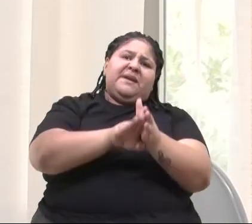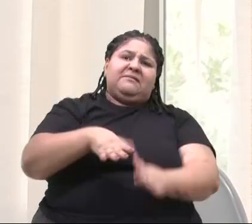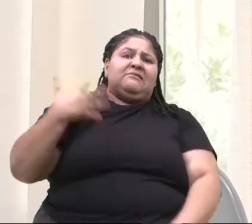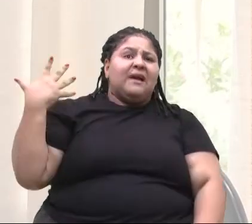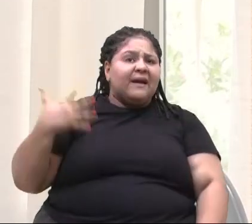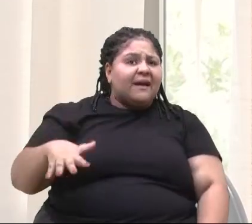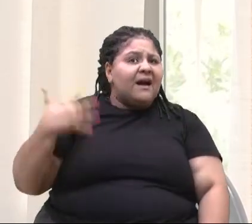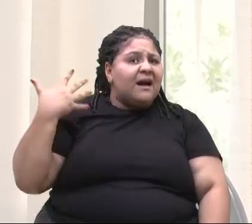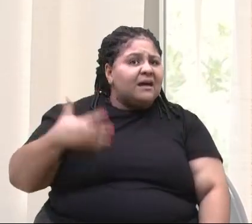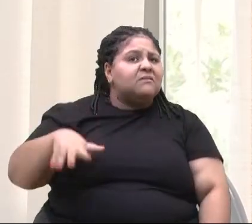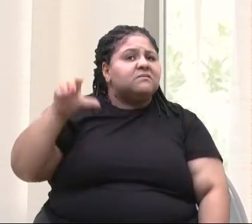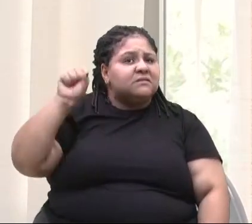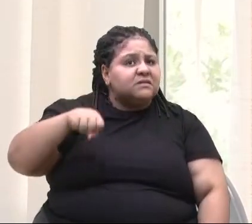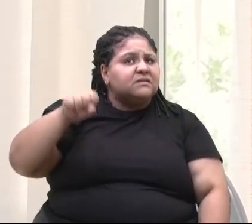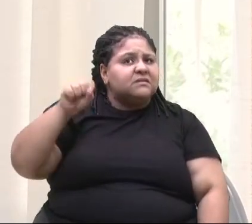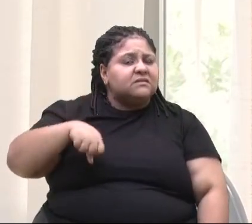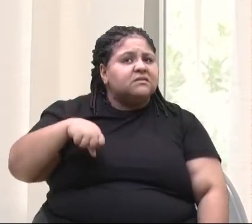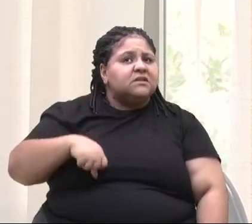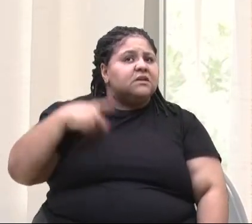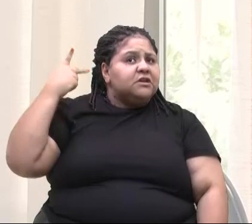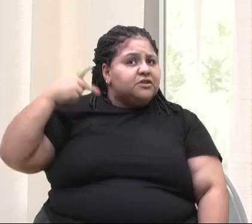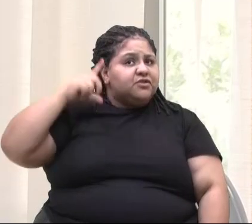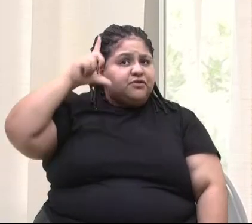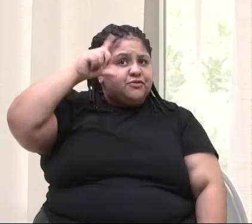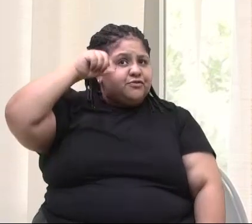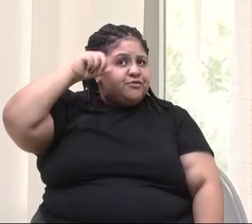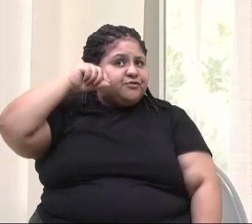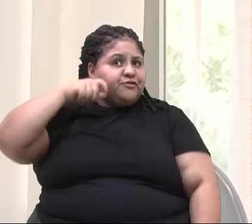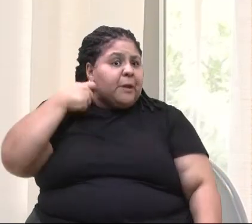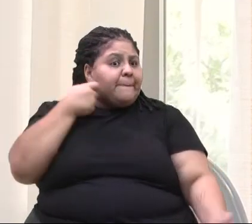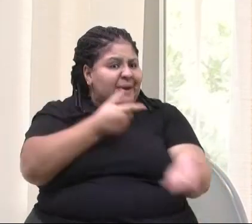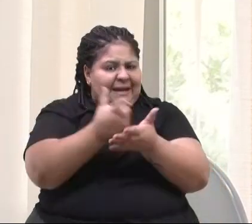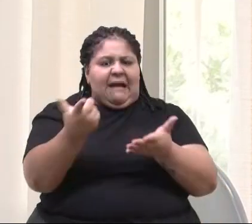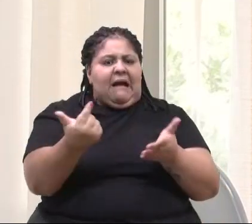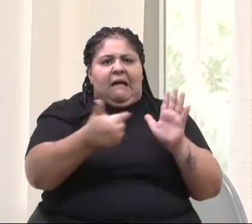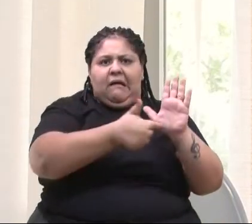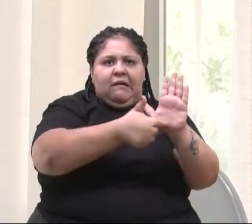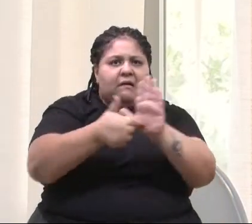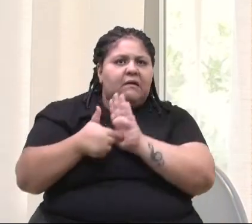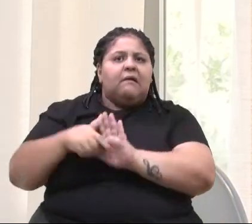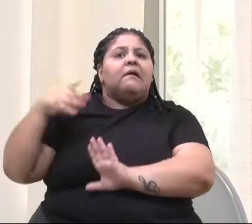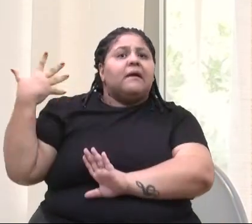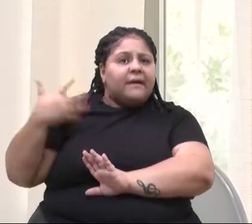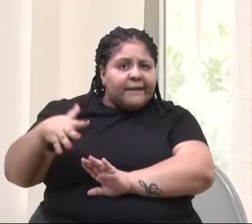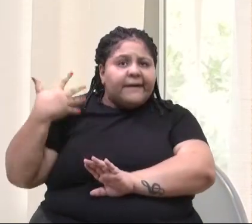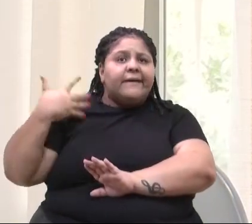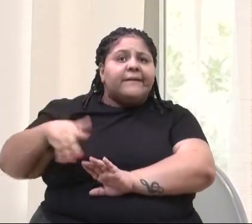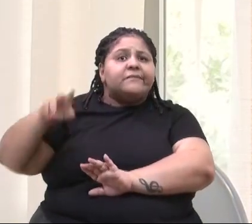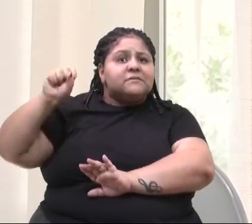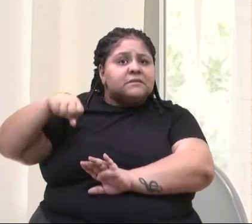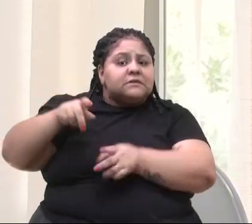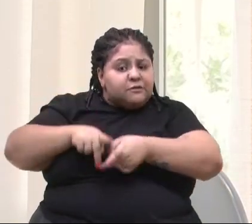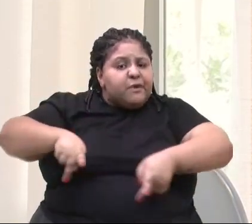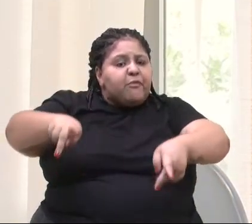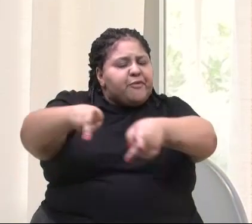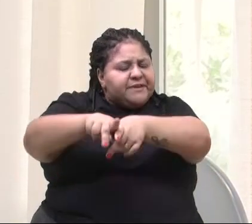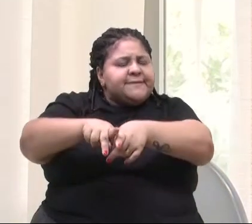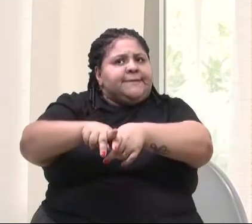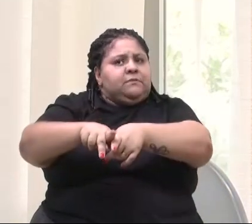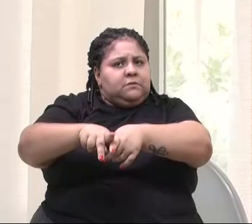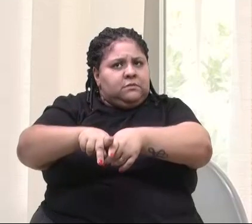realmente, se o vereador Scalco vai pagar os shows dele, assim, é caro para todo mundo, para a população em geral, é